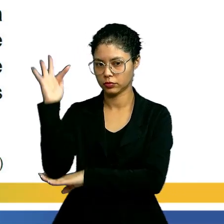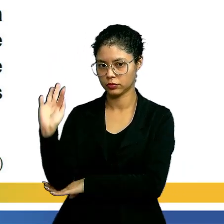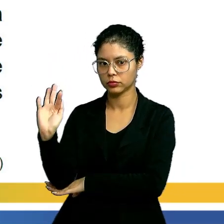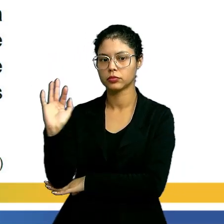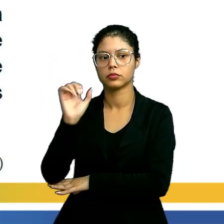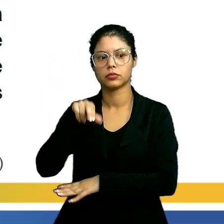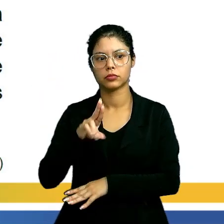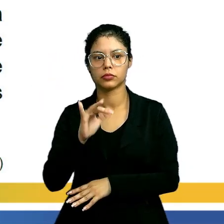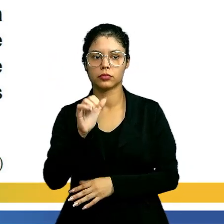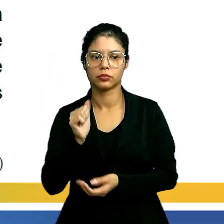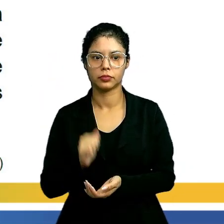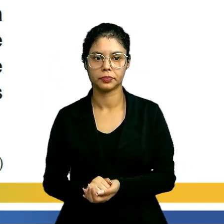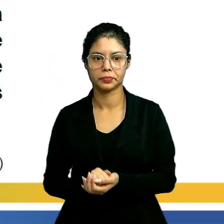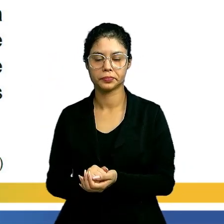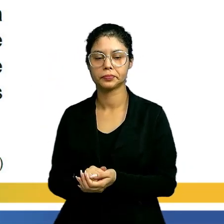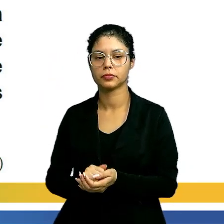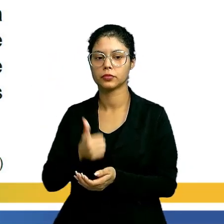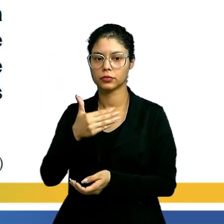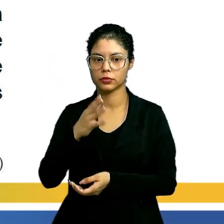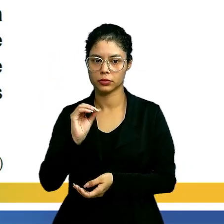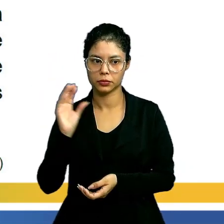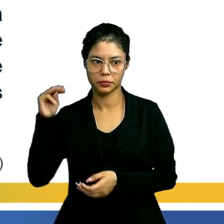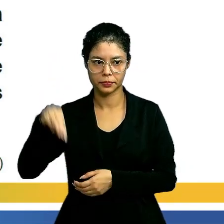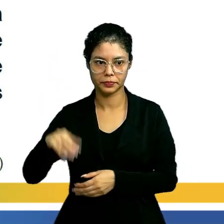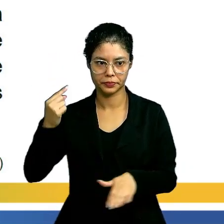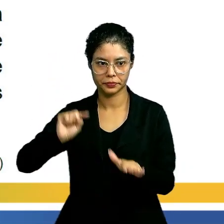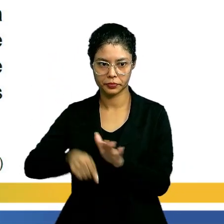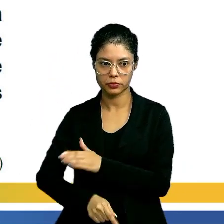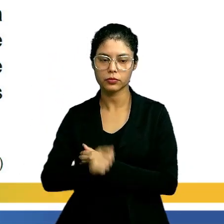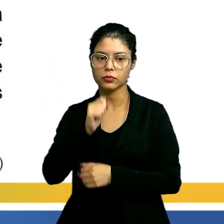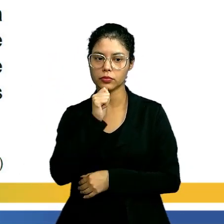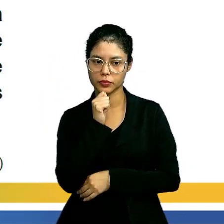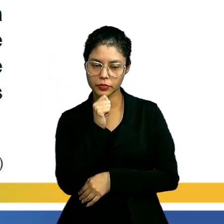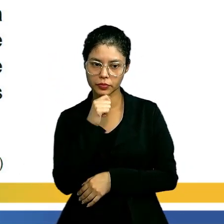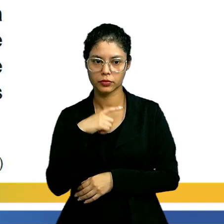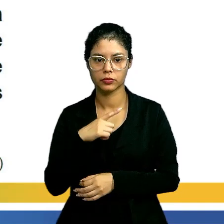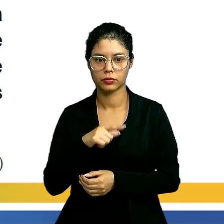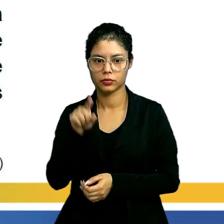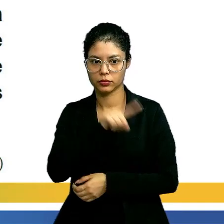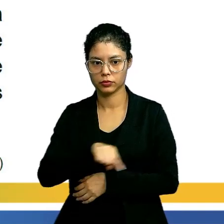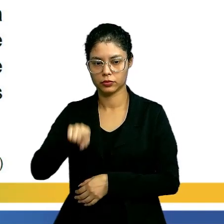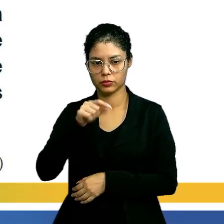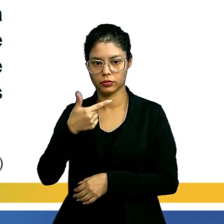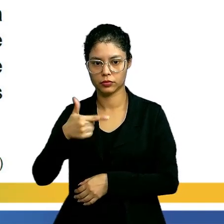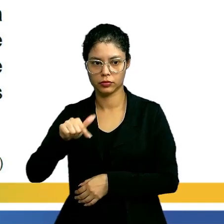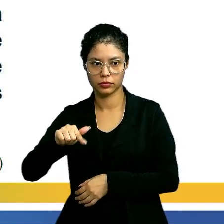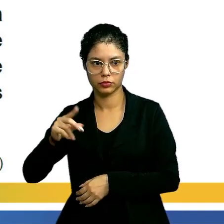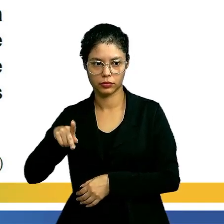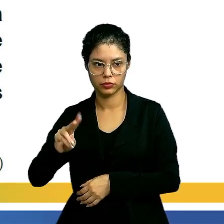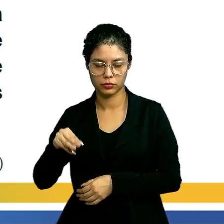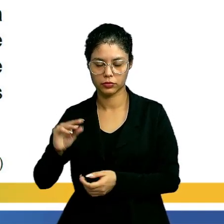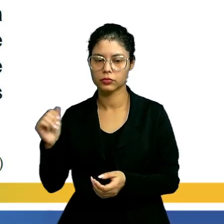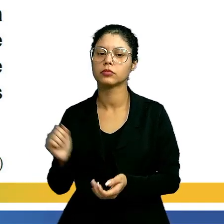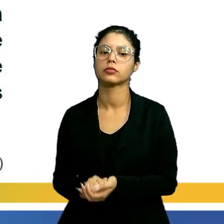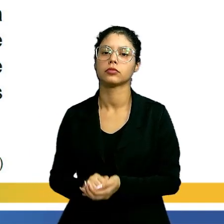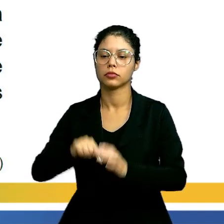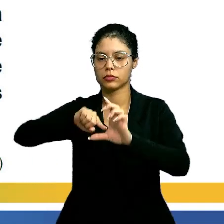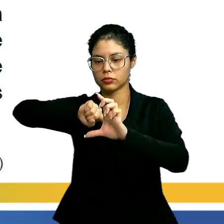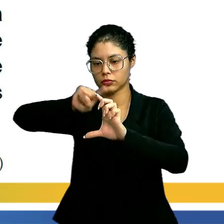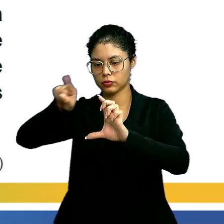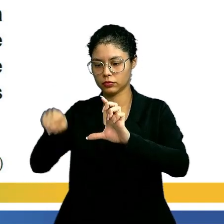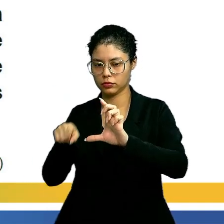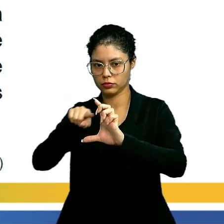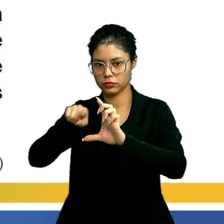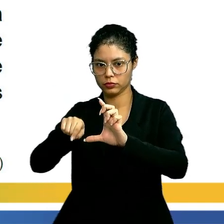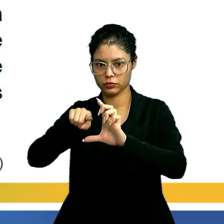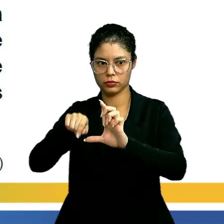Suíça, que fica enterrado a 100 metros de profundidade e tem a forma de um anel com 27 km de